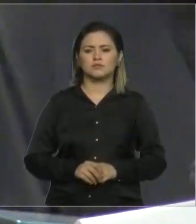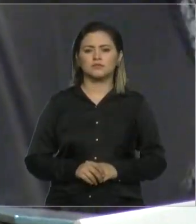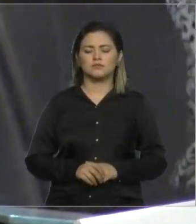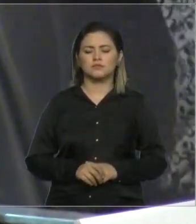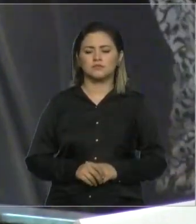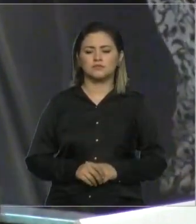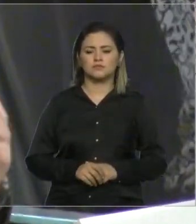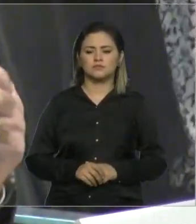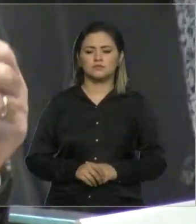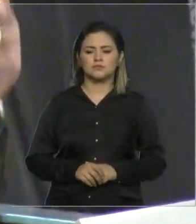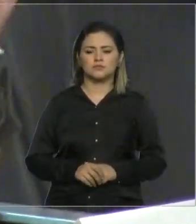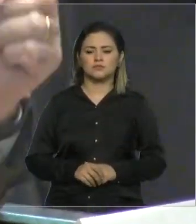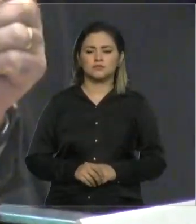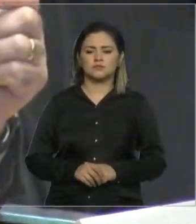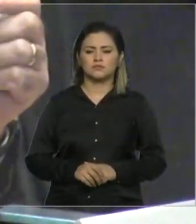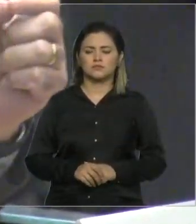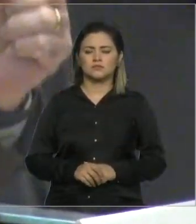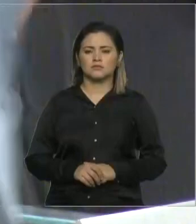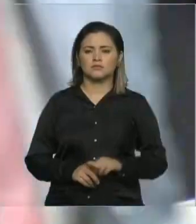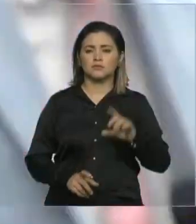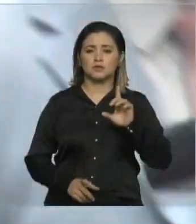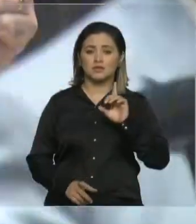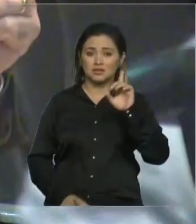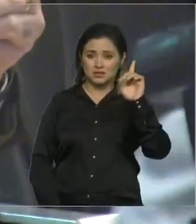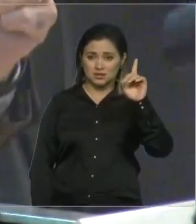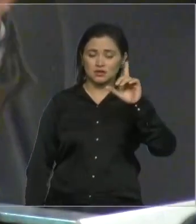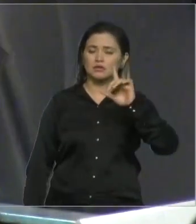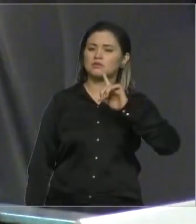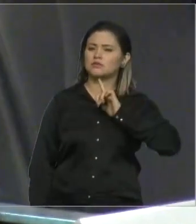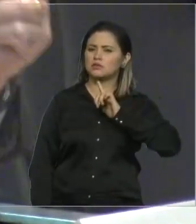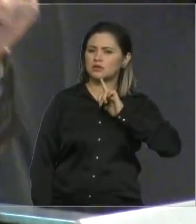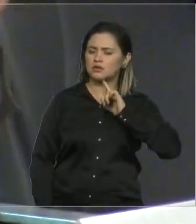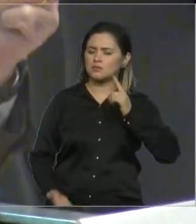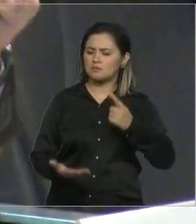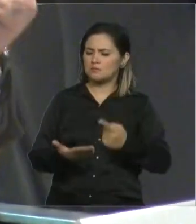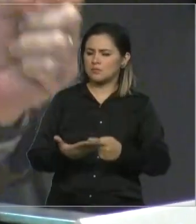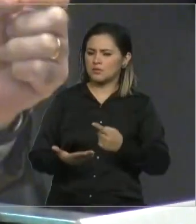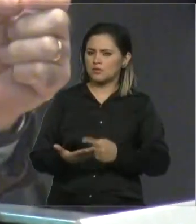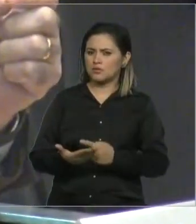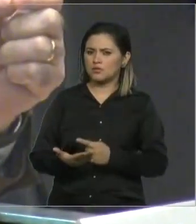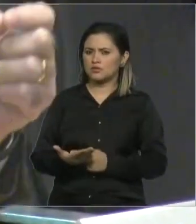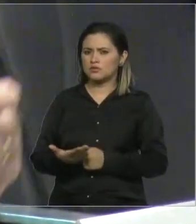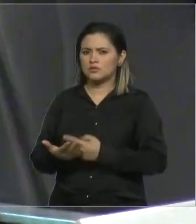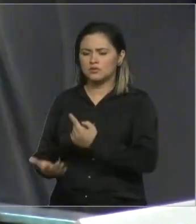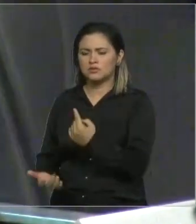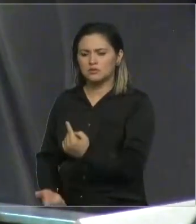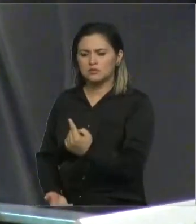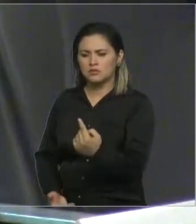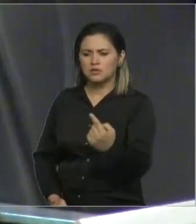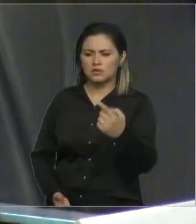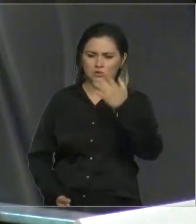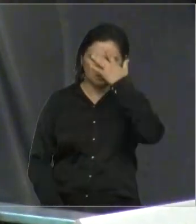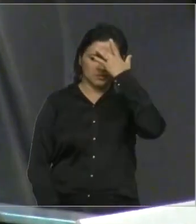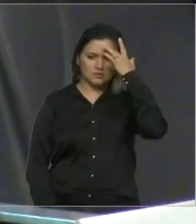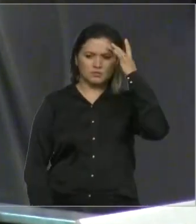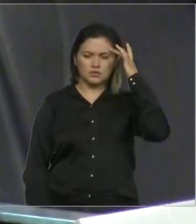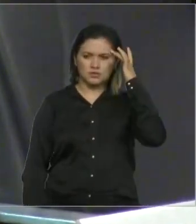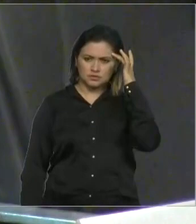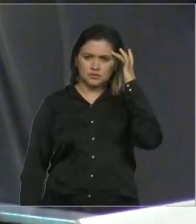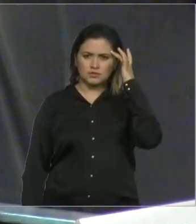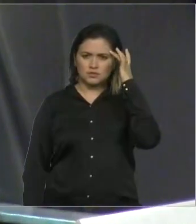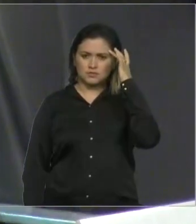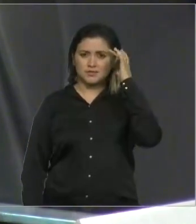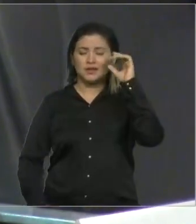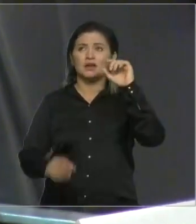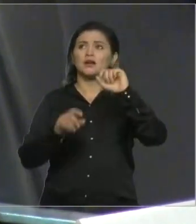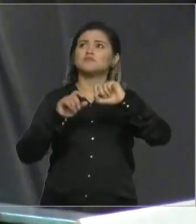seguinte: Deus tem um plano em cada criatura, aos astros Ele